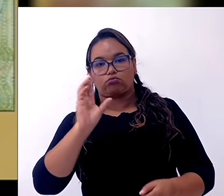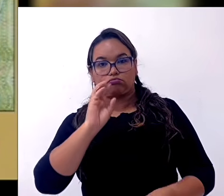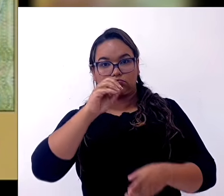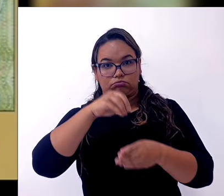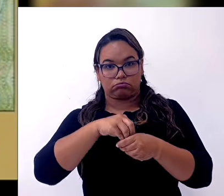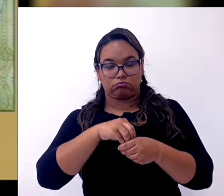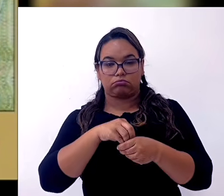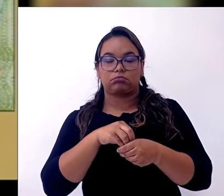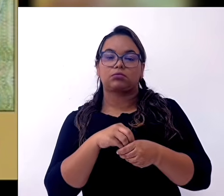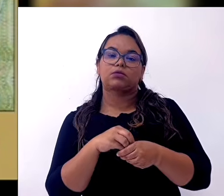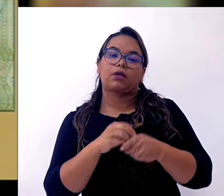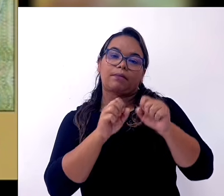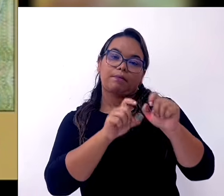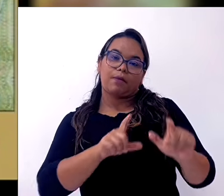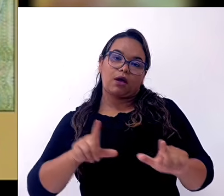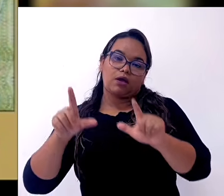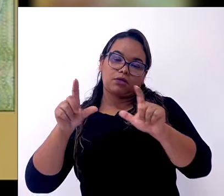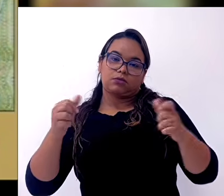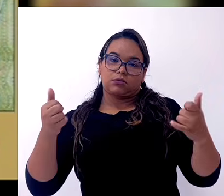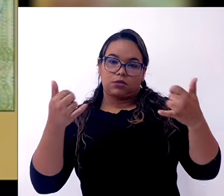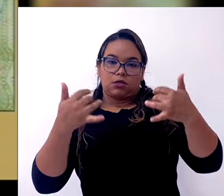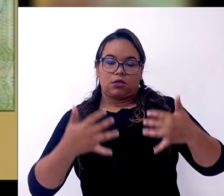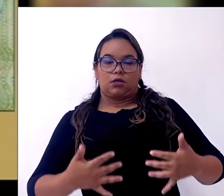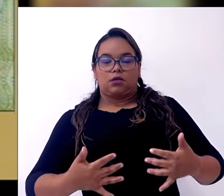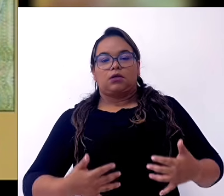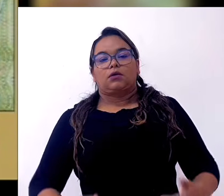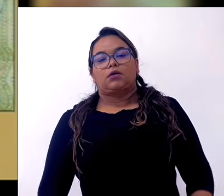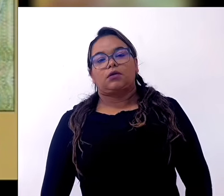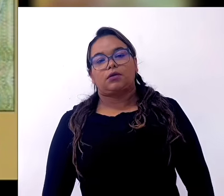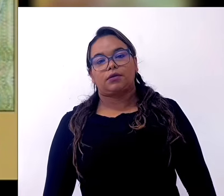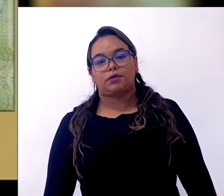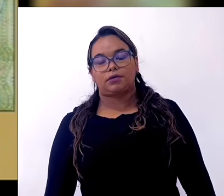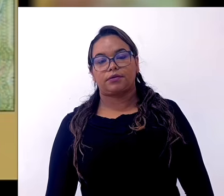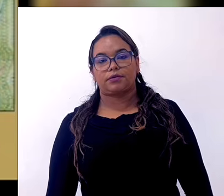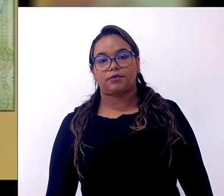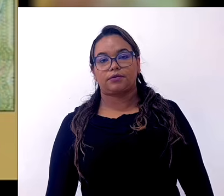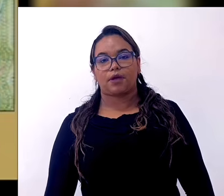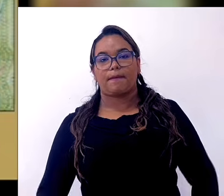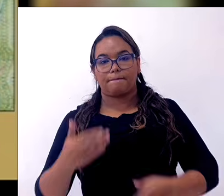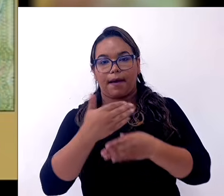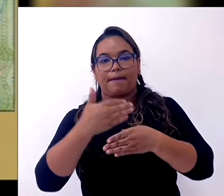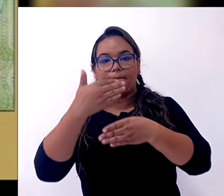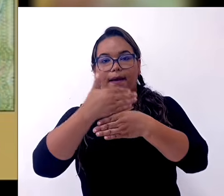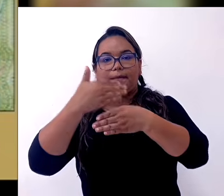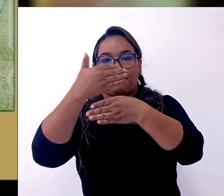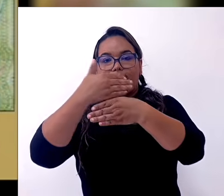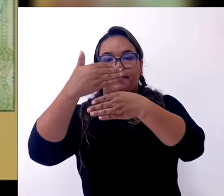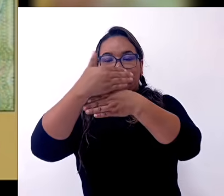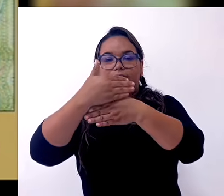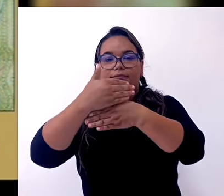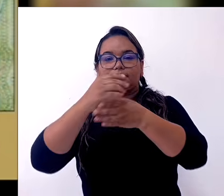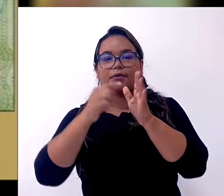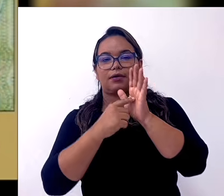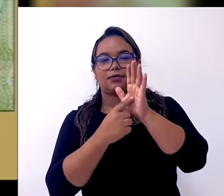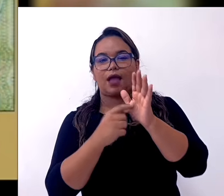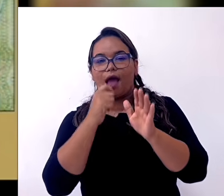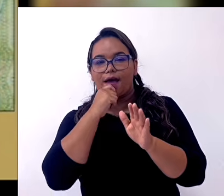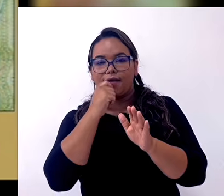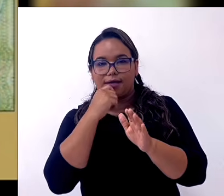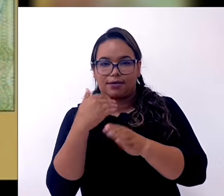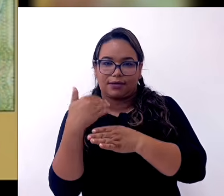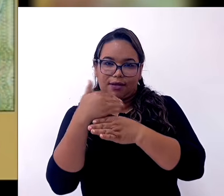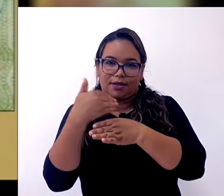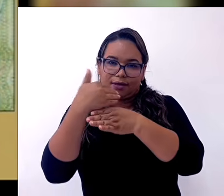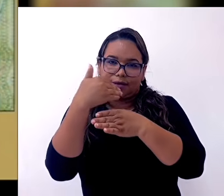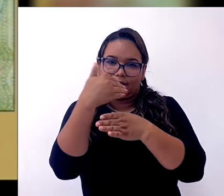Isso é muito arrogante. Esta é a nova carteira de identidade da Europa. E se você a virar de cabeça para baixo, o que você